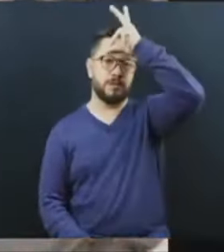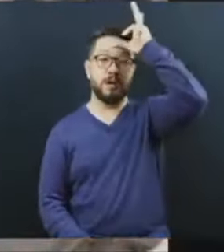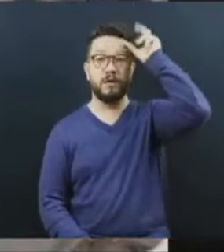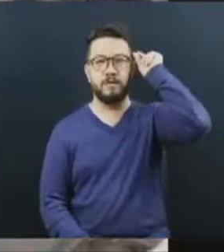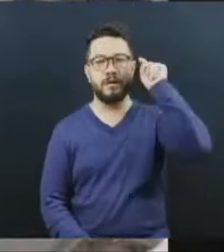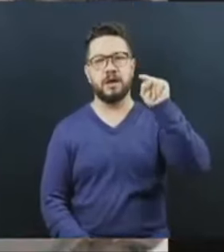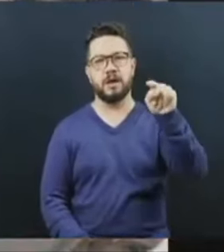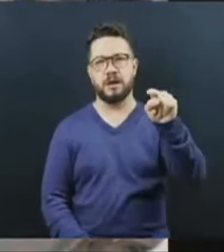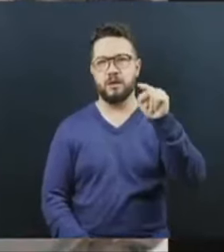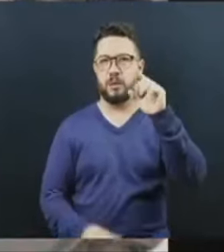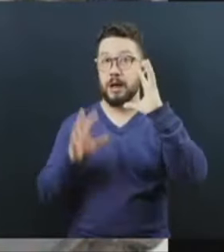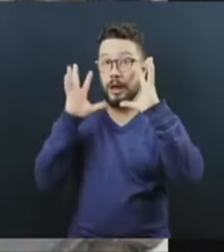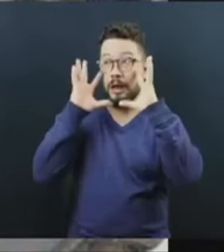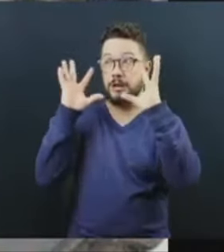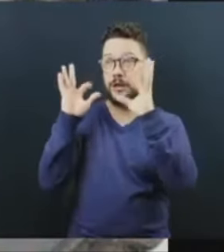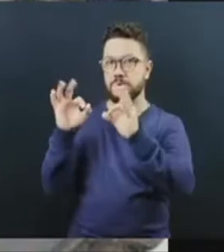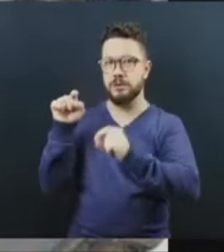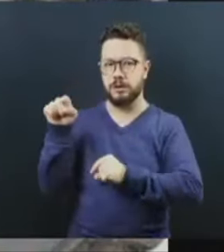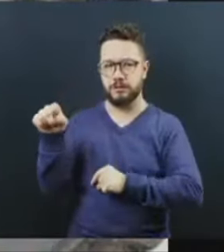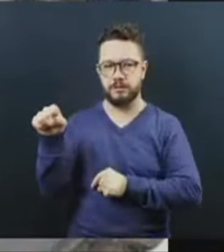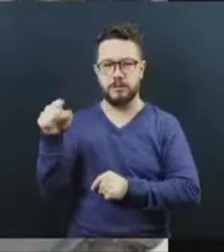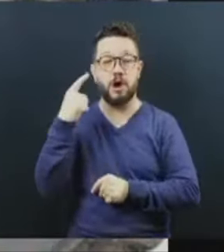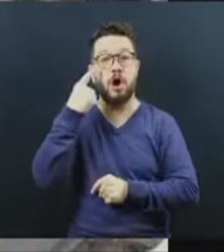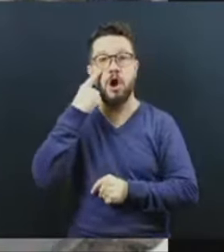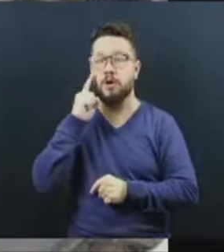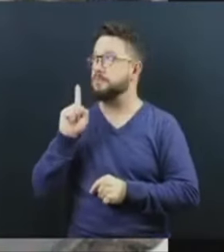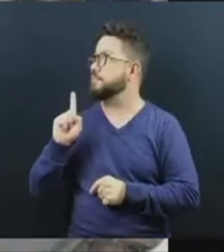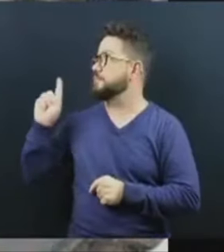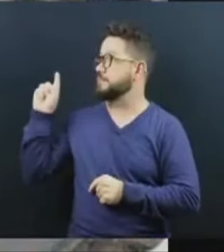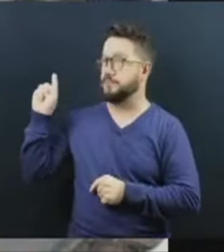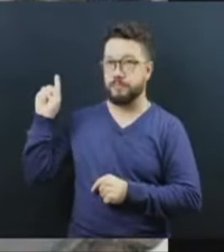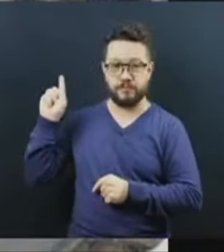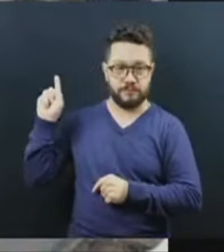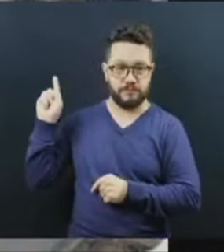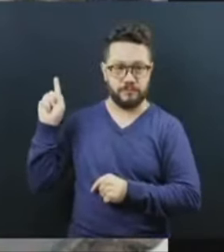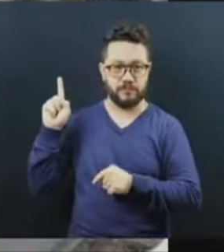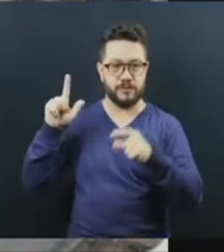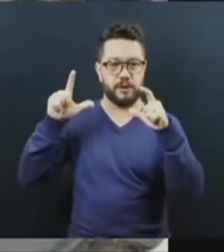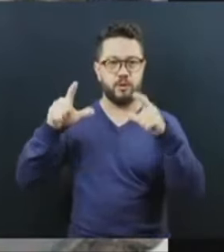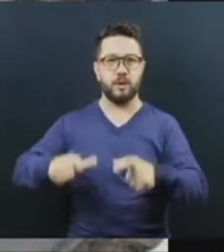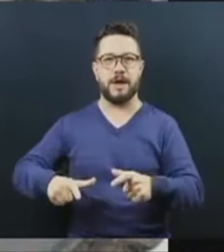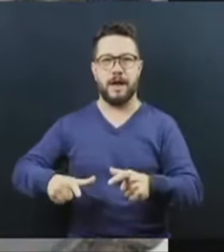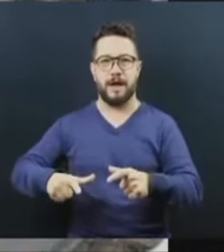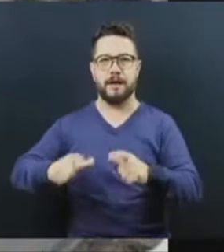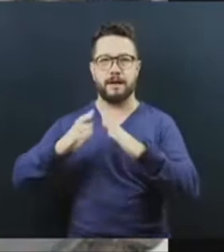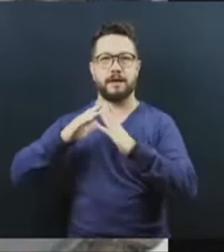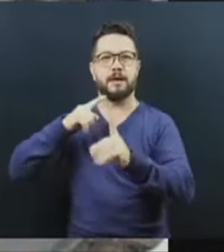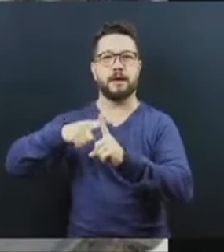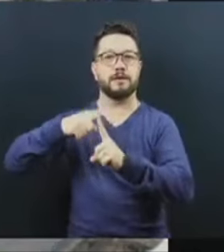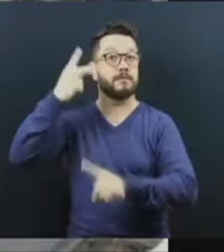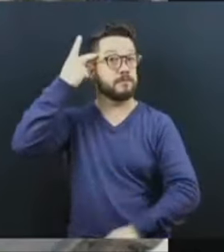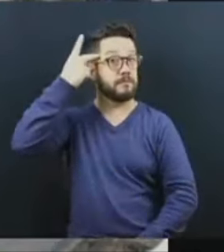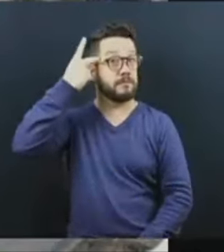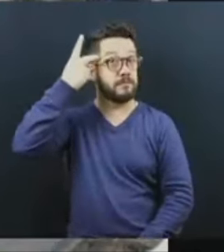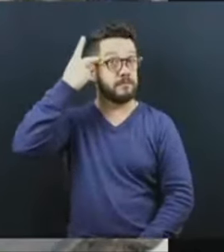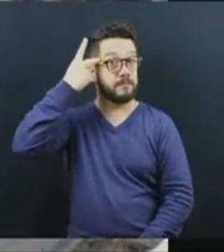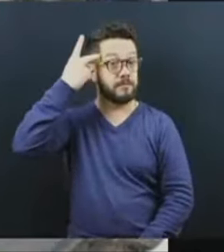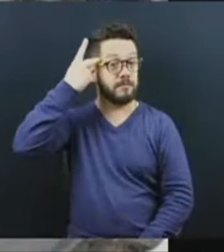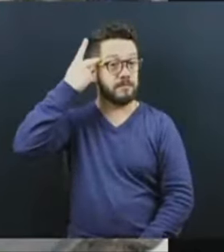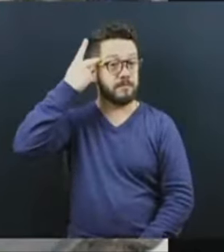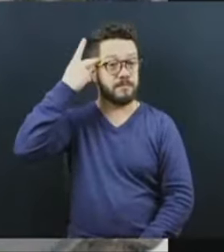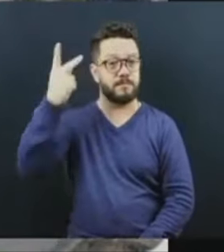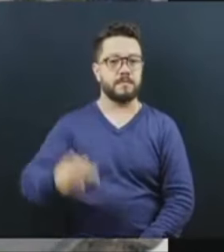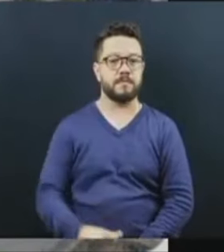fotos. Esta é a sede mundial da Igreja Deus e Amor em São Paulo, na Baixada do Glicério, uma